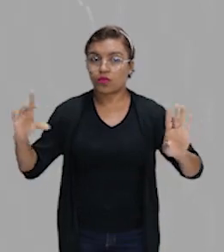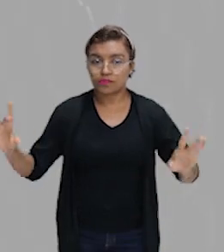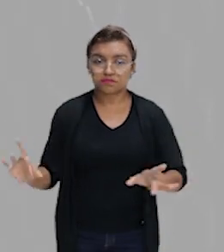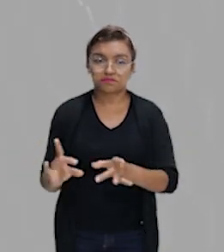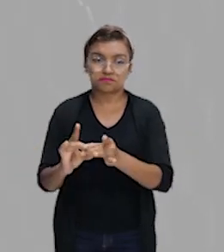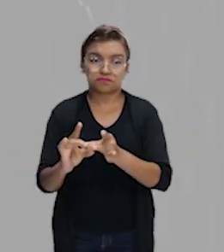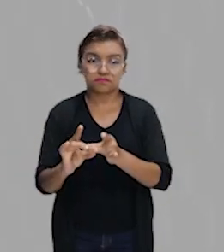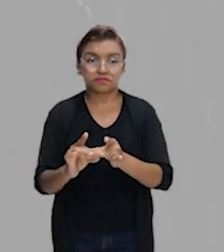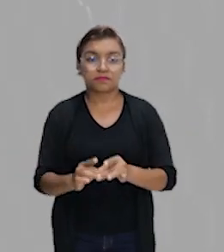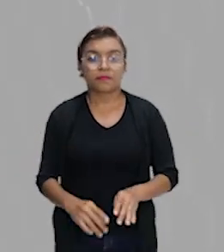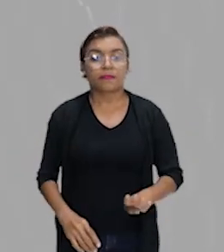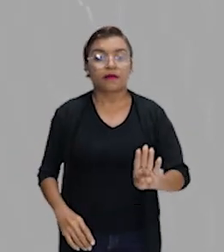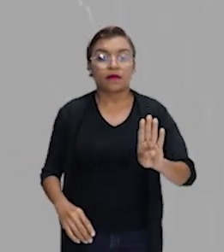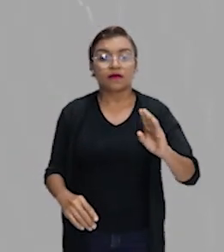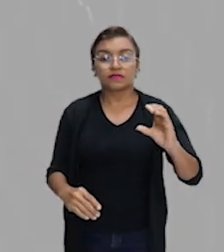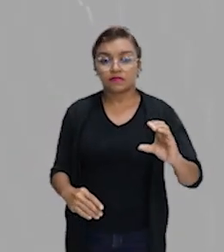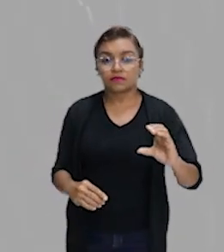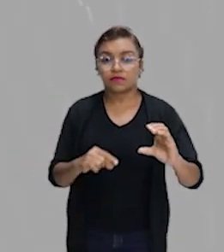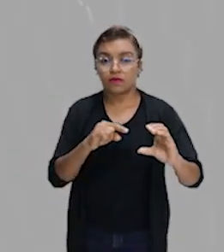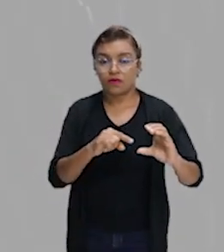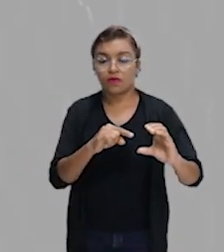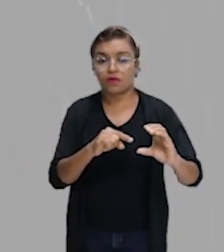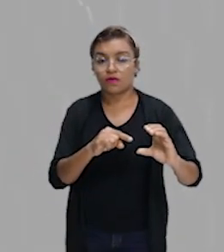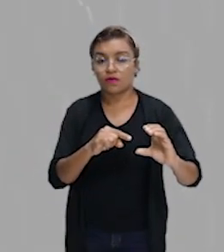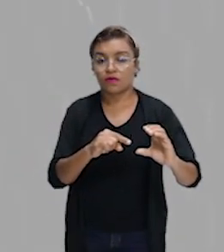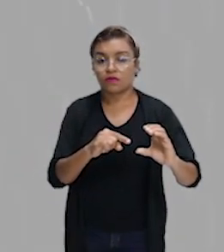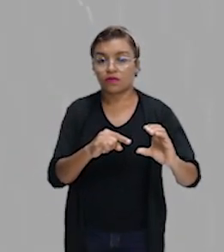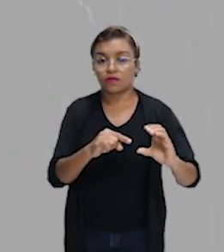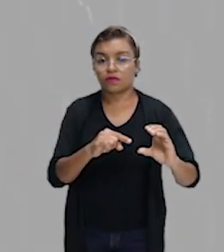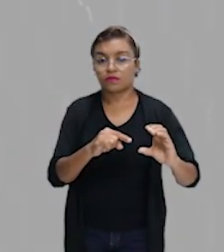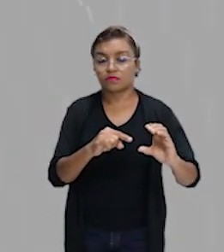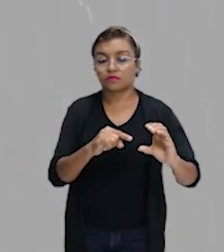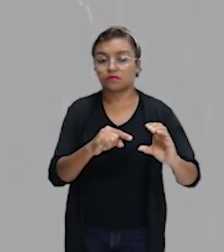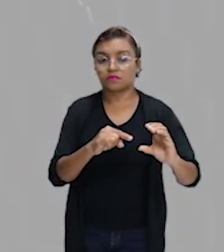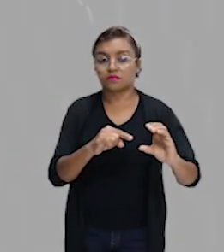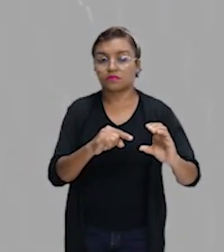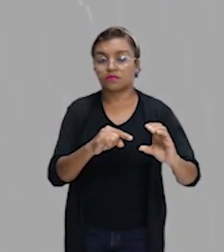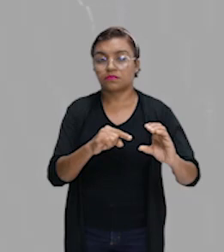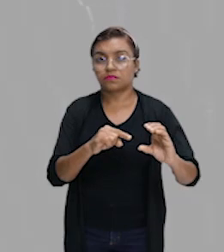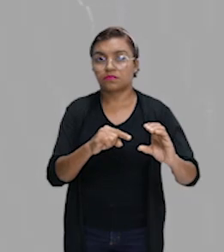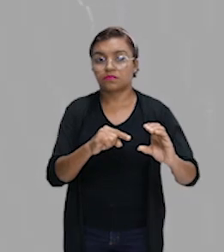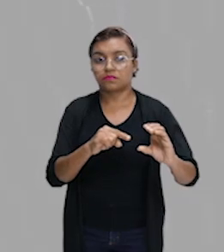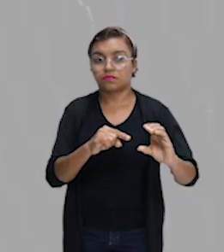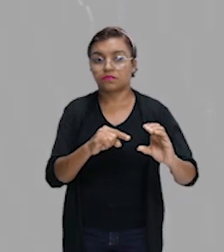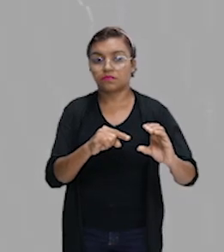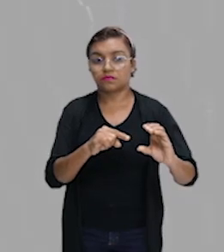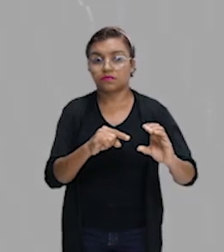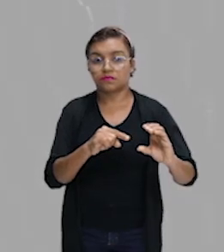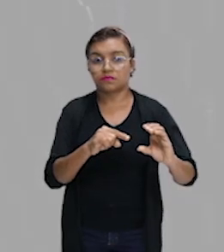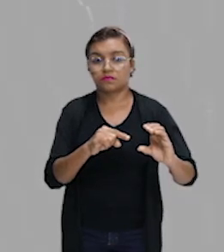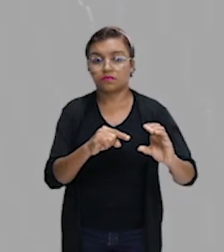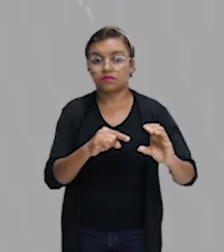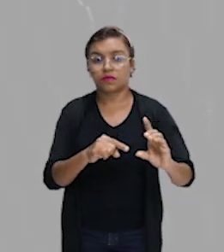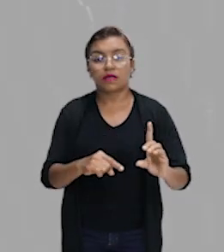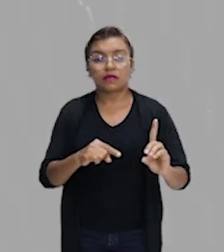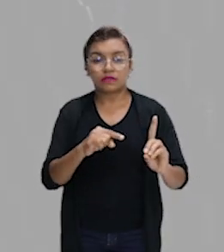do vidro. Carbonato de sódio, né? A barrilha. Fermento de pães e